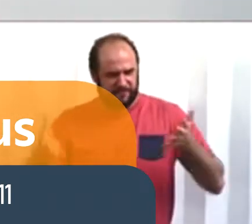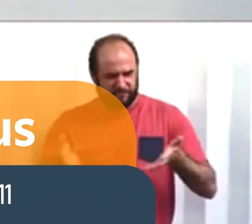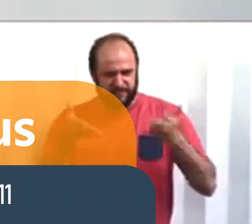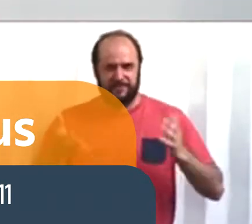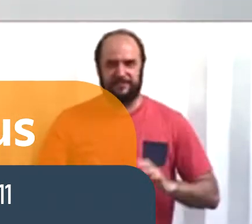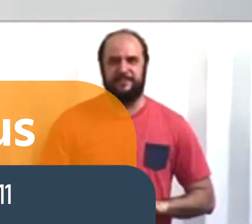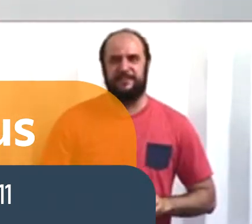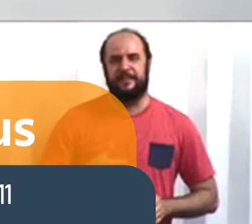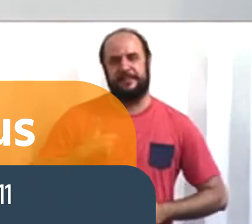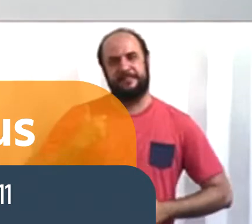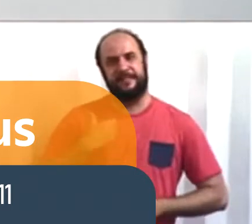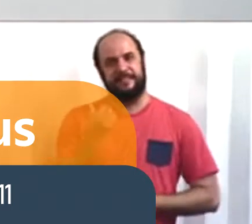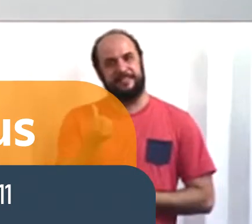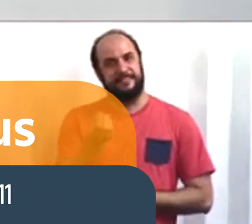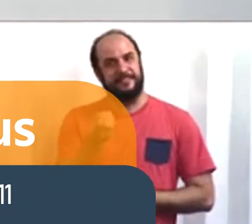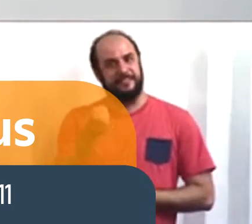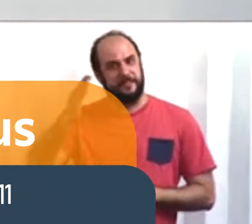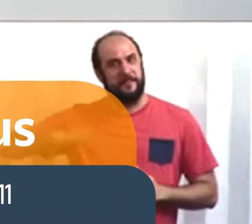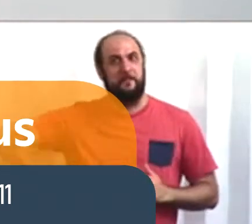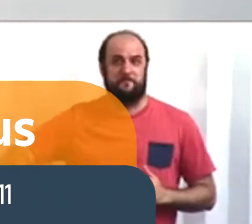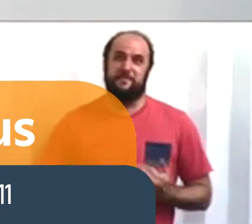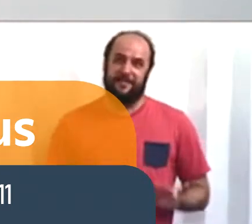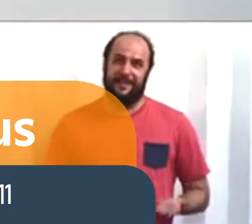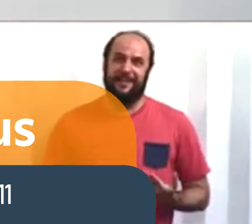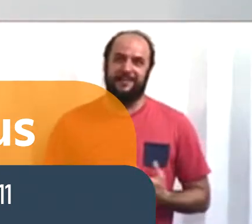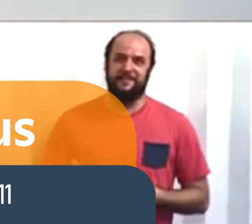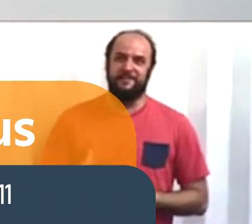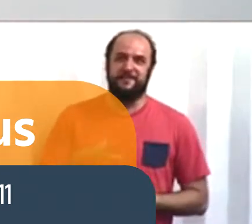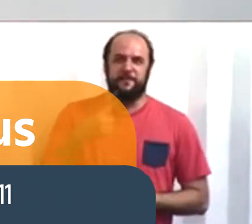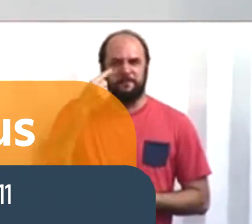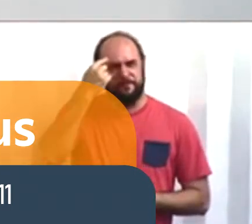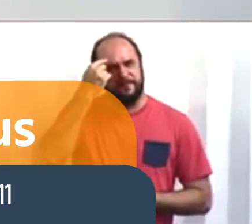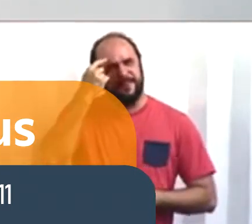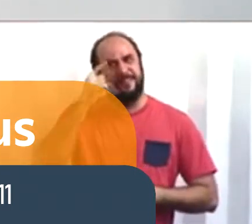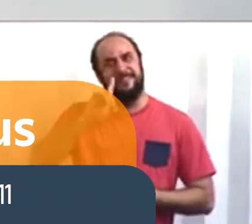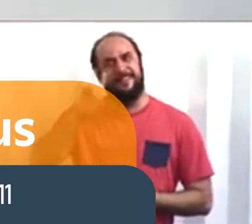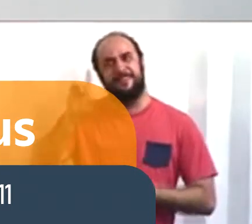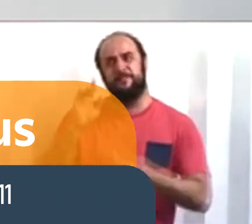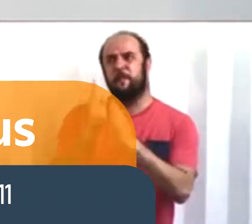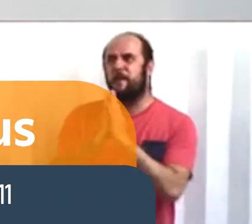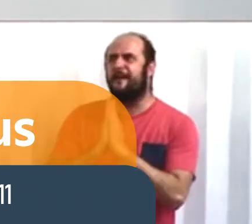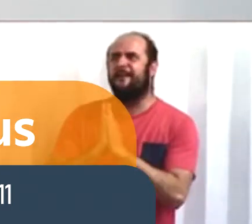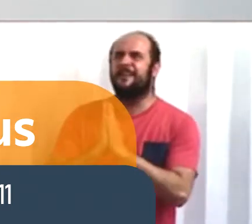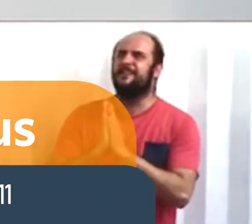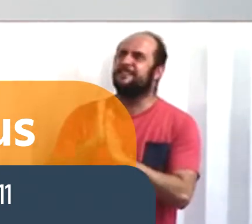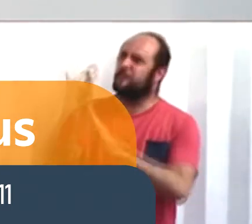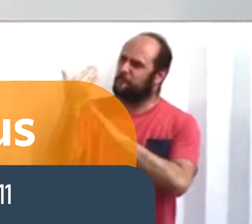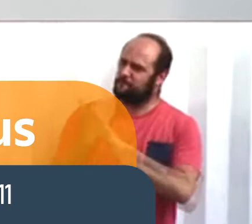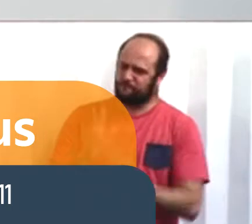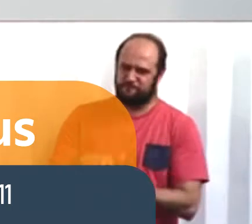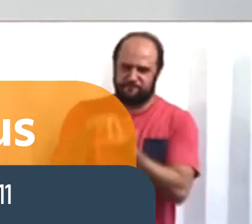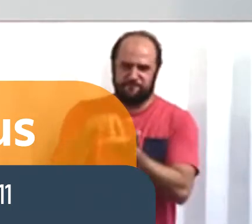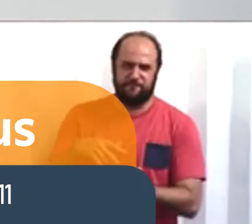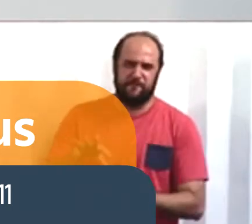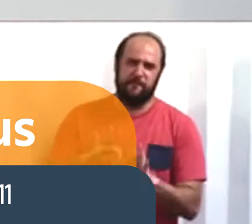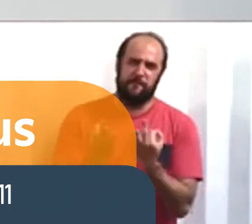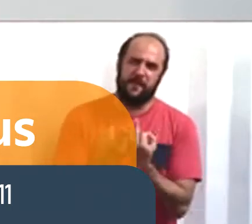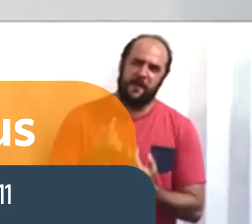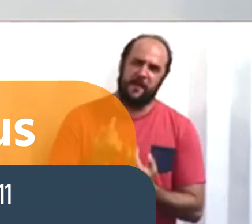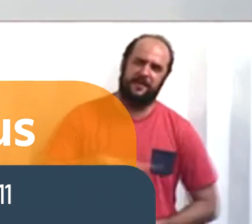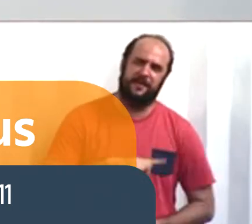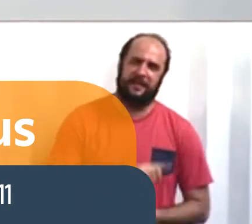têm menos de 60 anos de casados, a orar ao Senhor e pedir que o Senhor sustente e guarde nossas